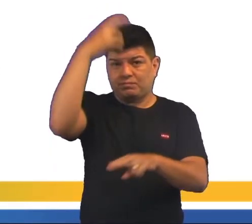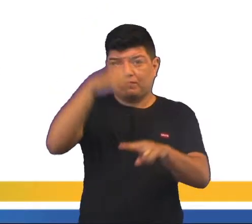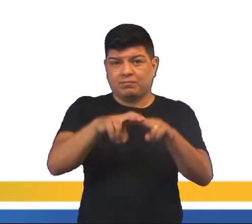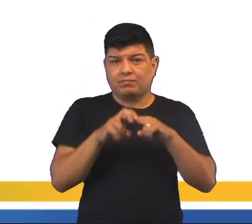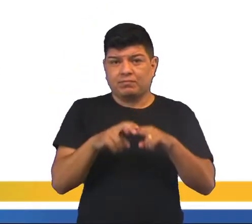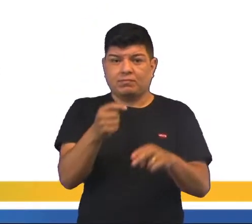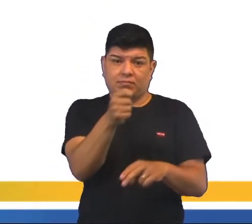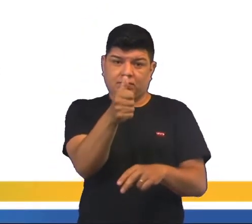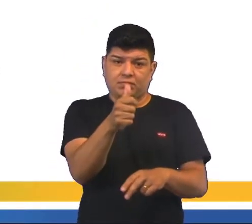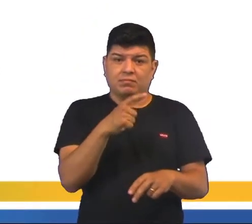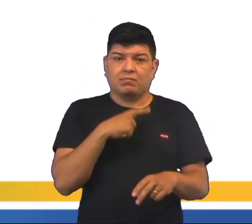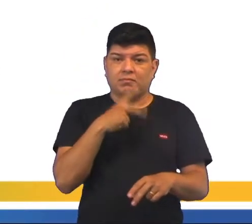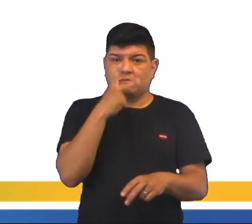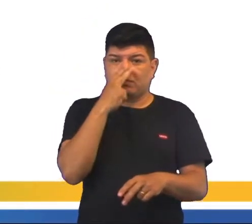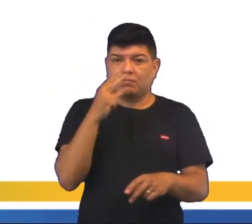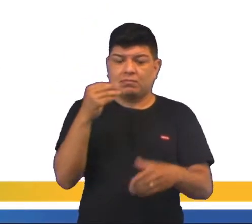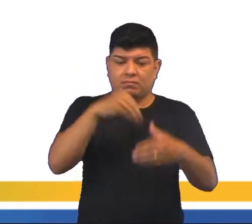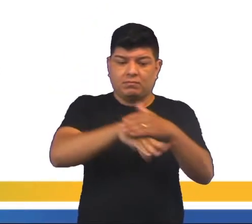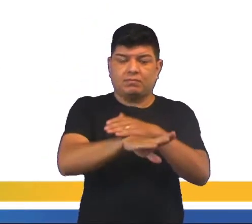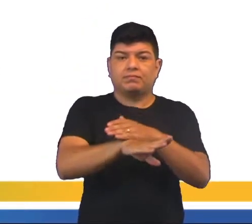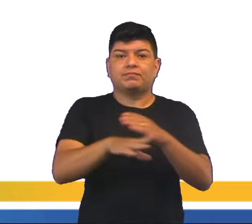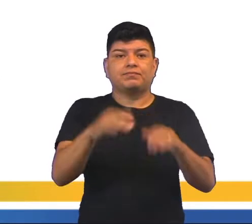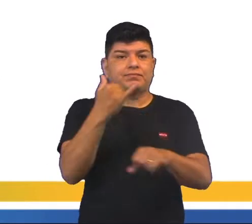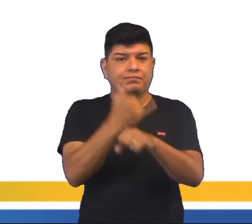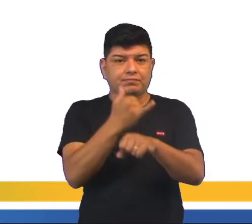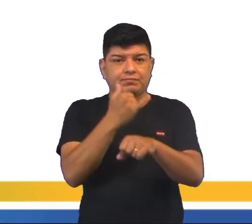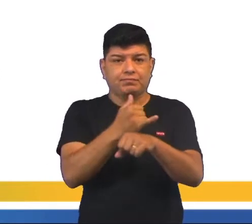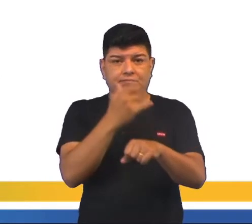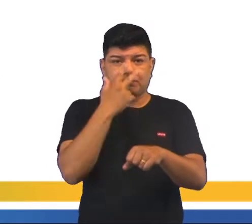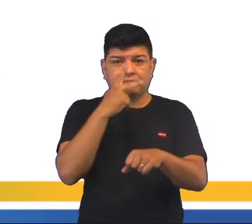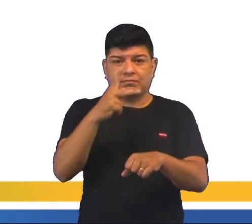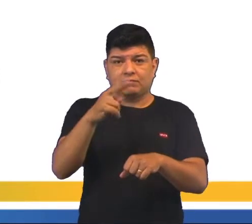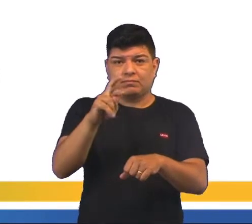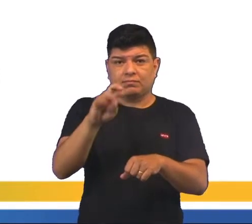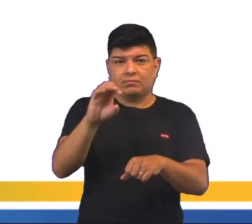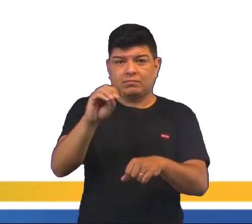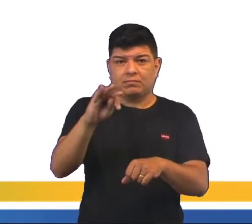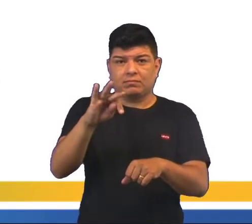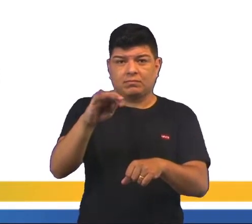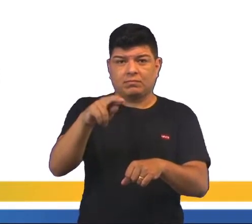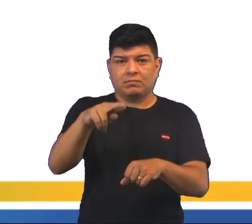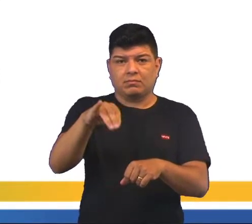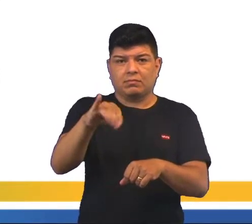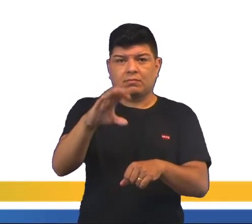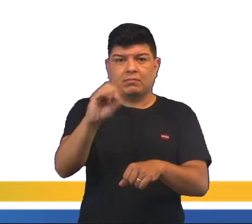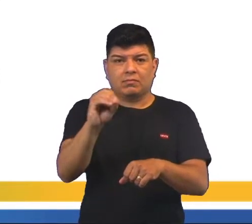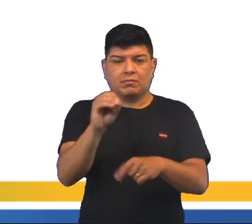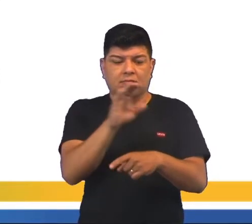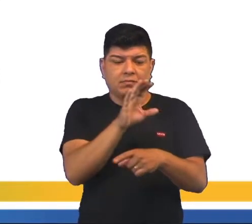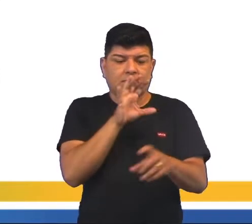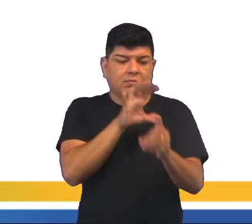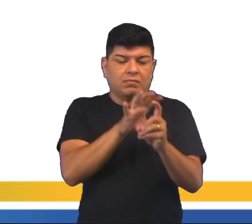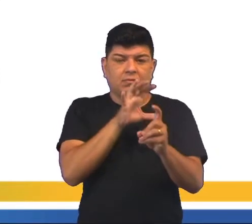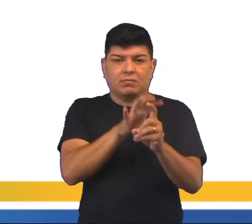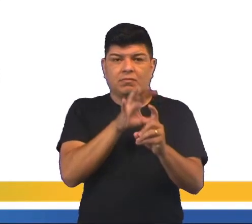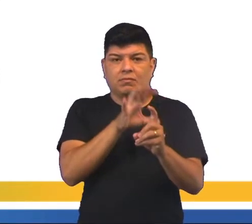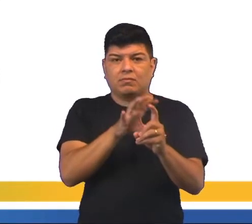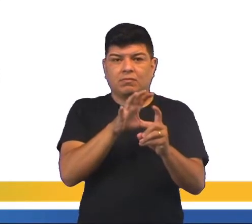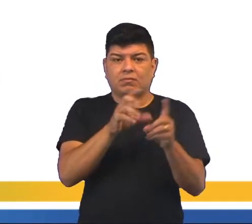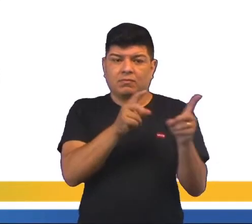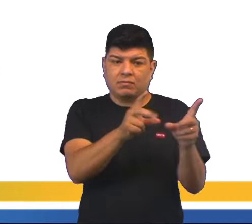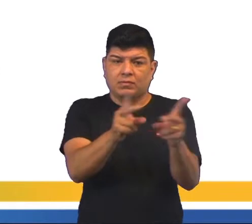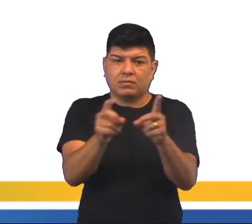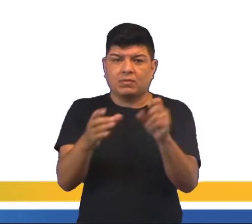já que as moedas eram cunhadas nesses metais. O protecionismo, é o incentivo ao comércio e à manufatura